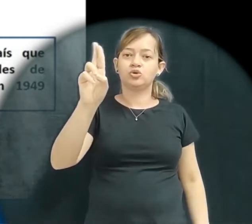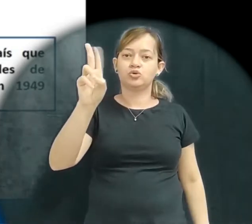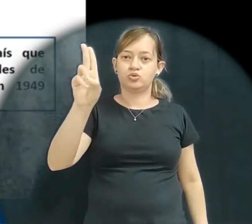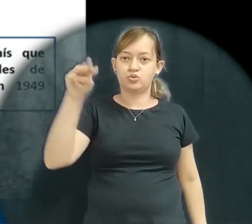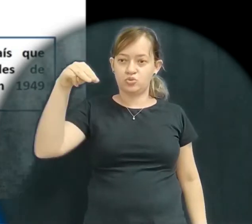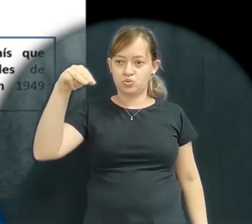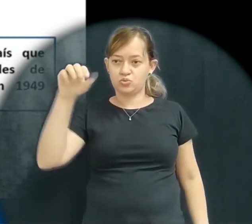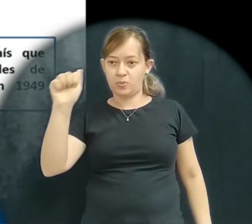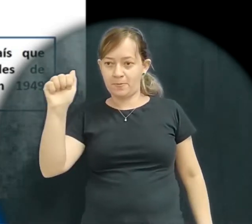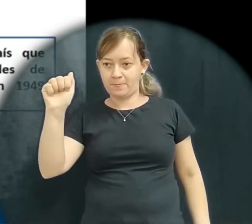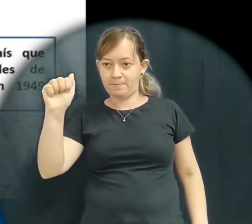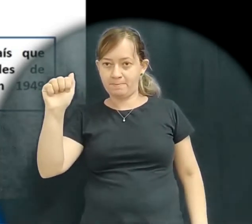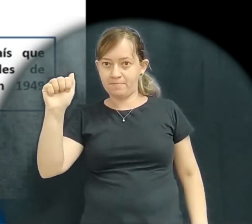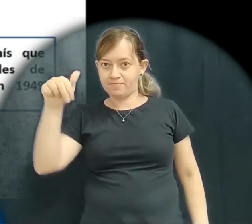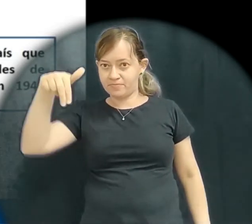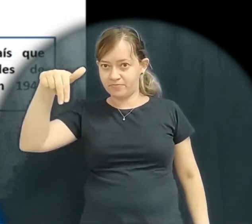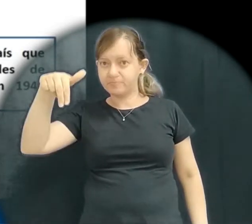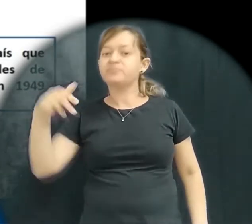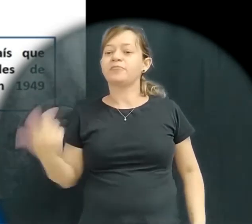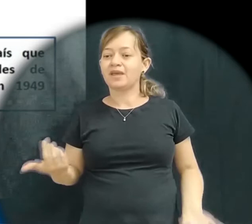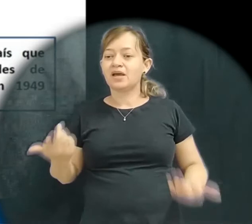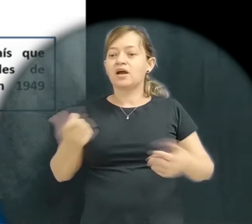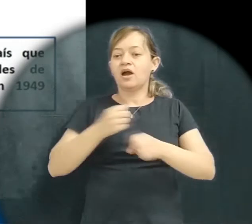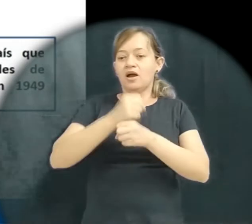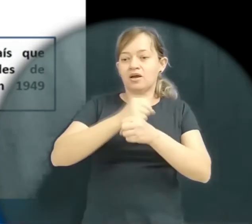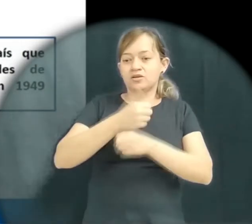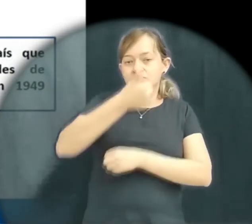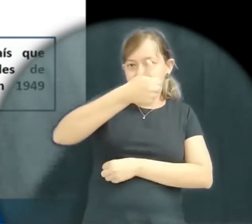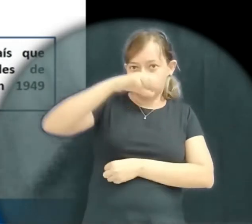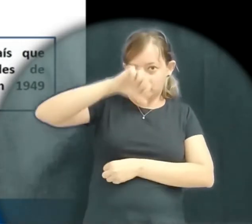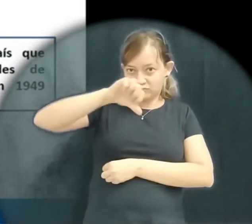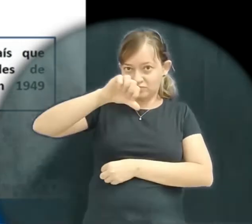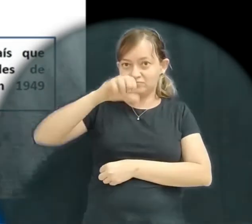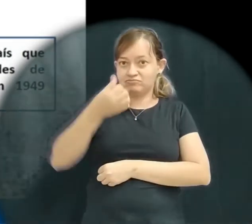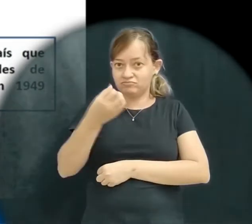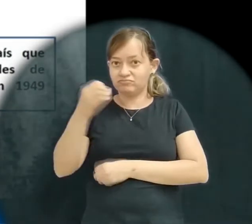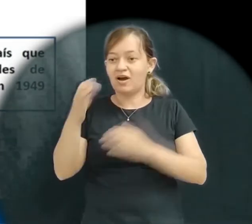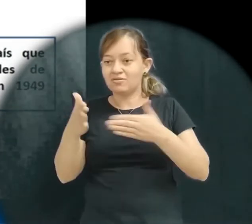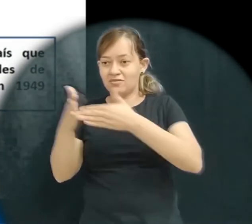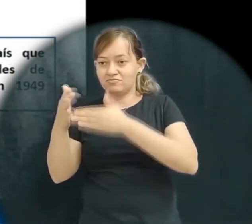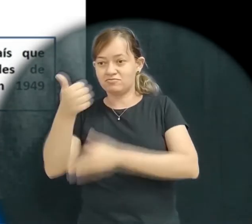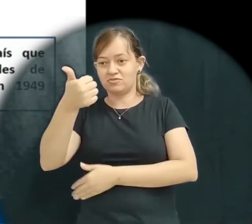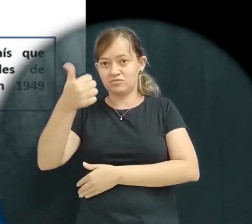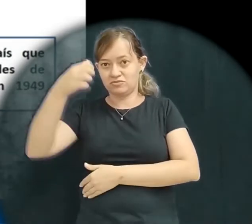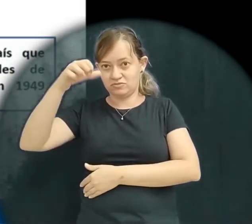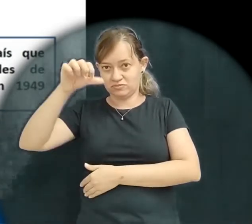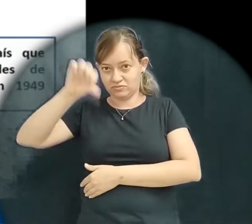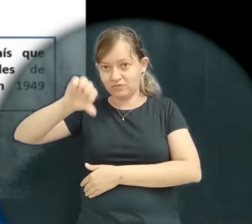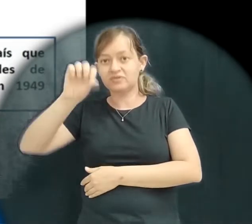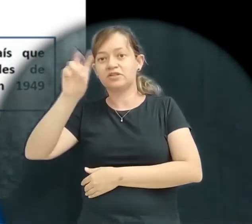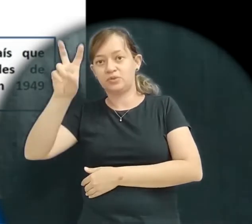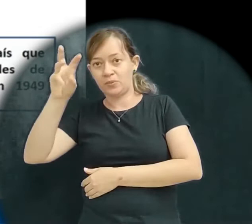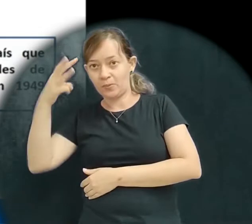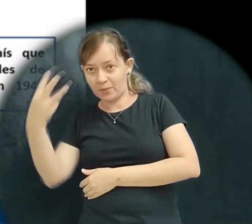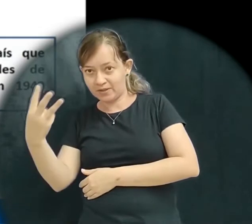de 1945 a 1953, que tinha essa política em que os Estados Unidos